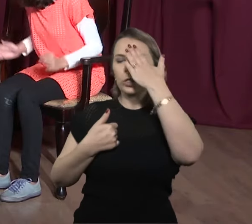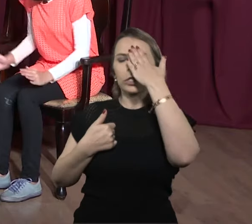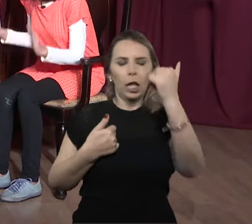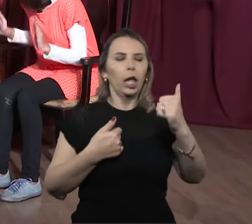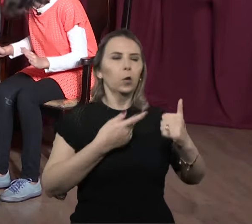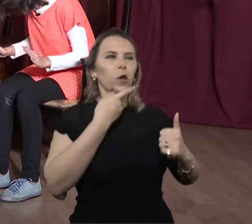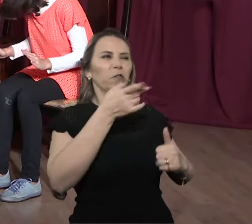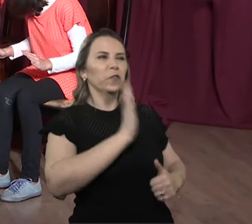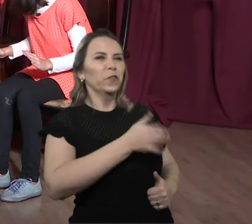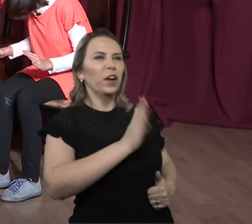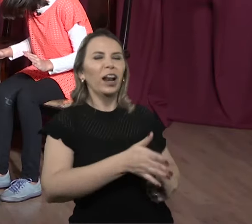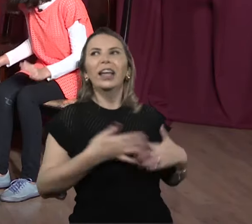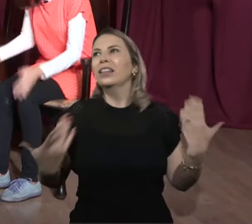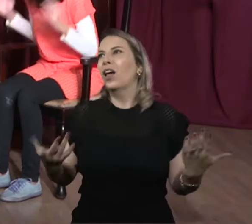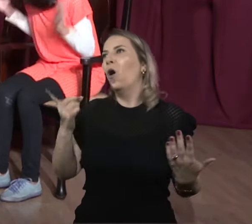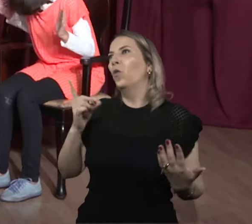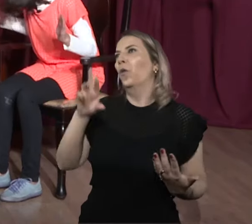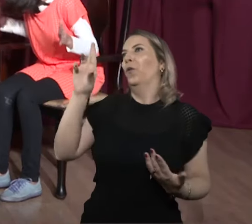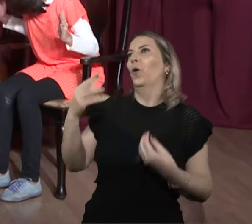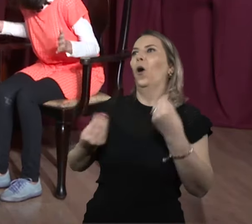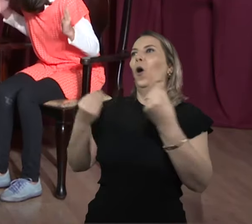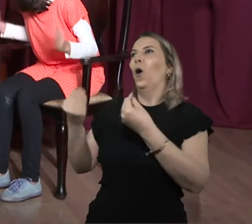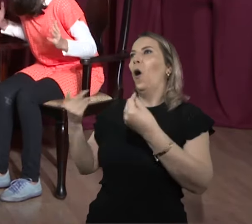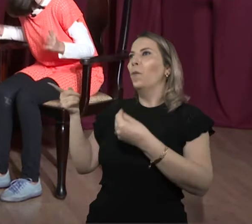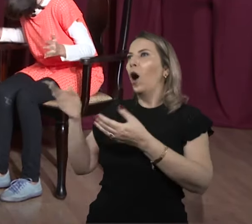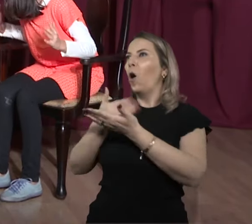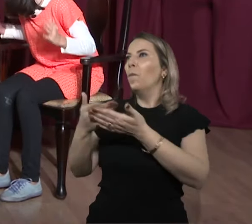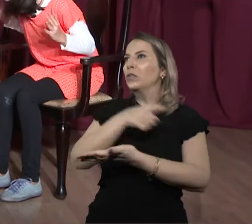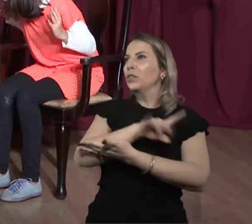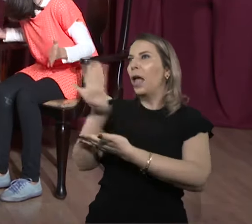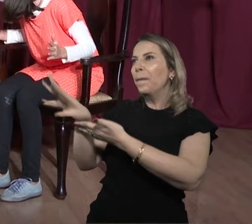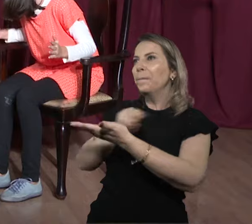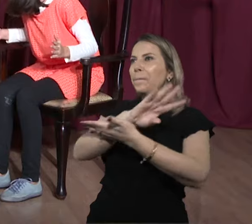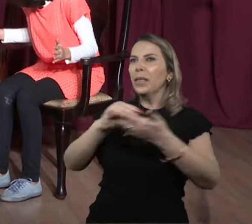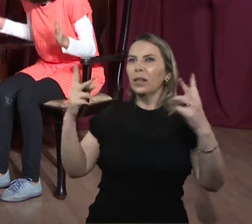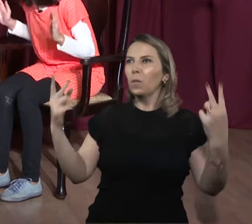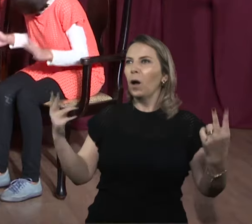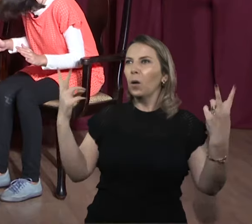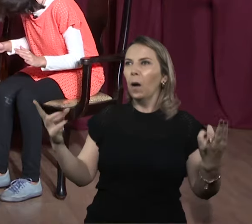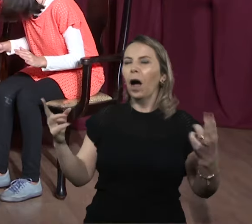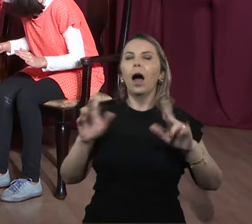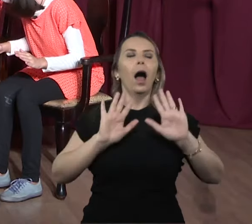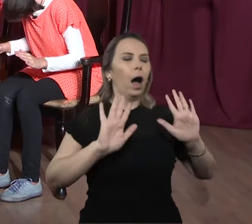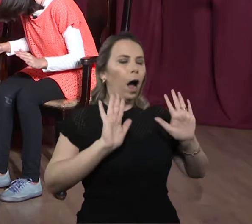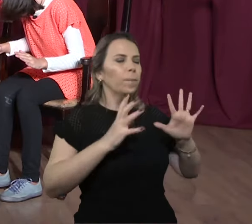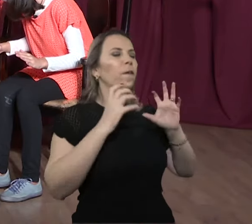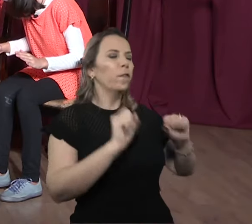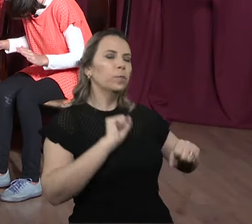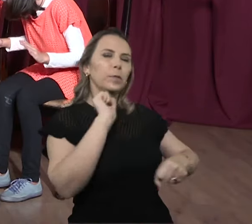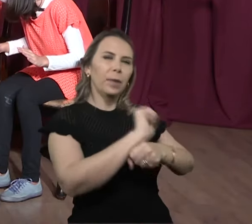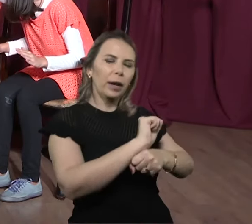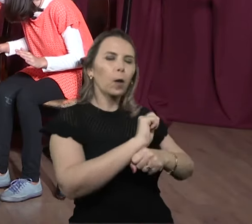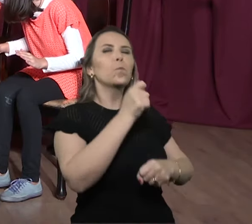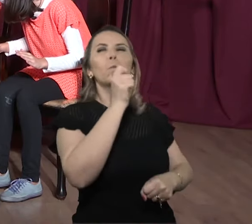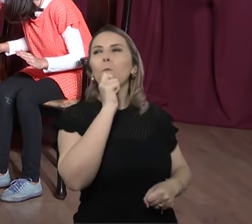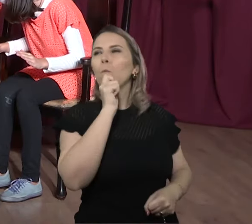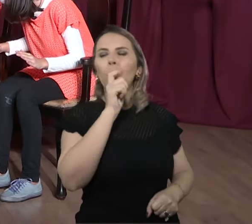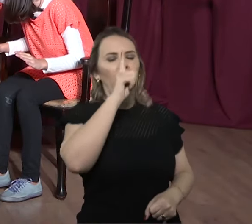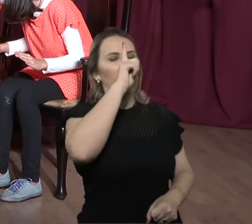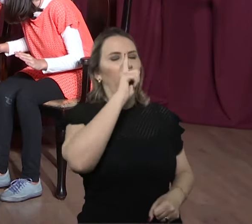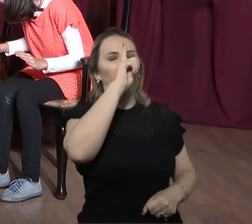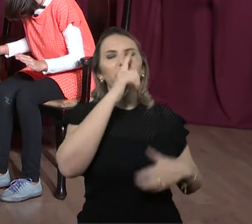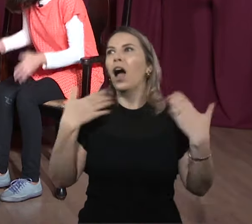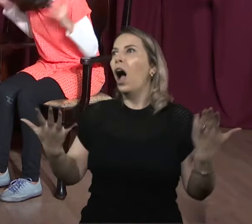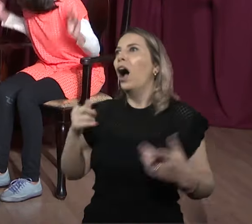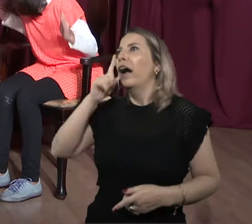epidemia. Eu sei o que eu disse. Então, doutor, ela está começando a te imitar. Mas ainda podemos deter isso. Não chegou no